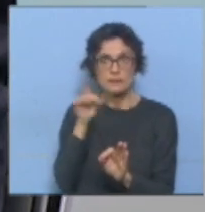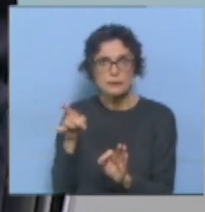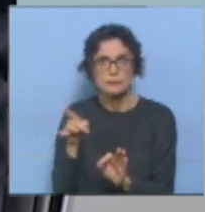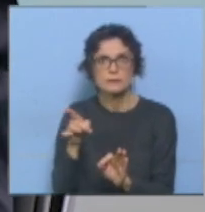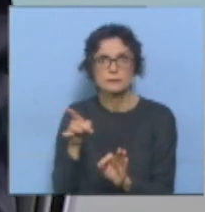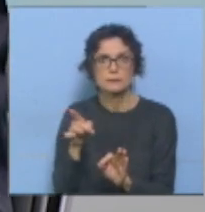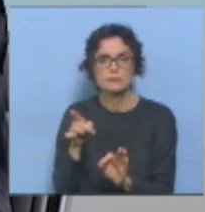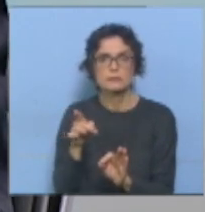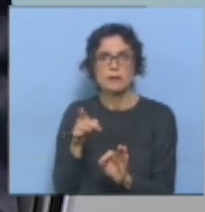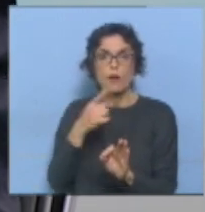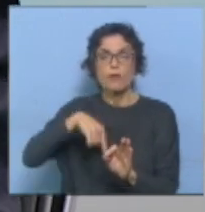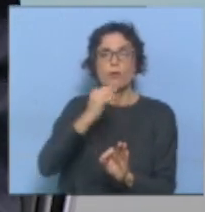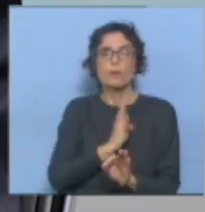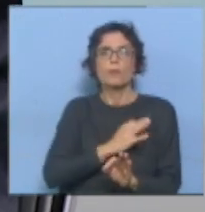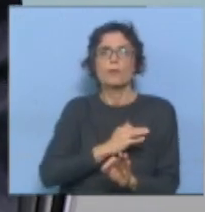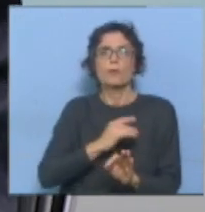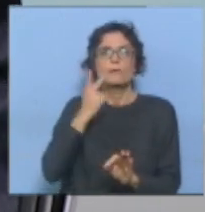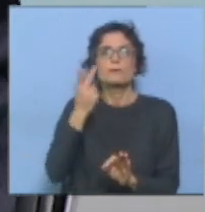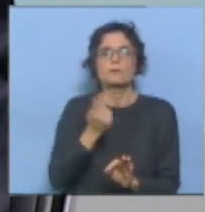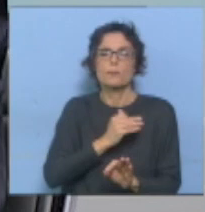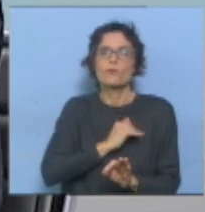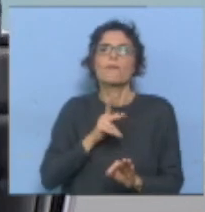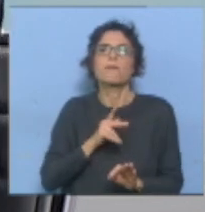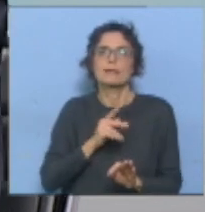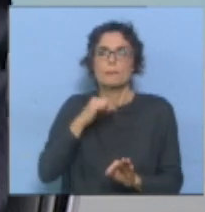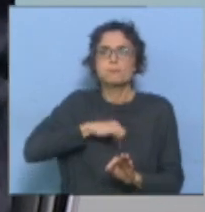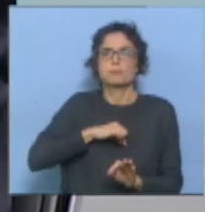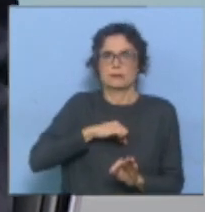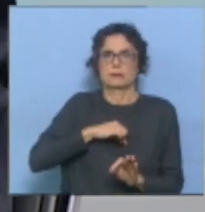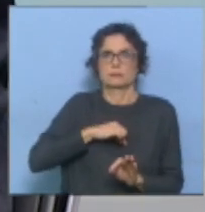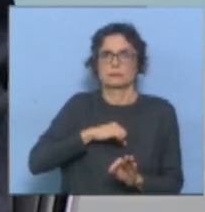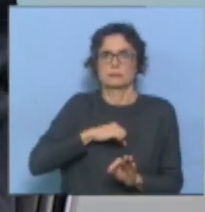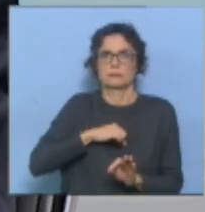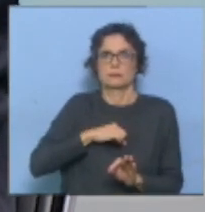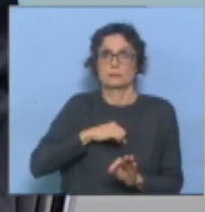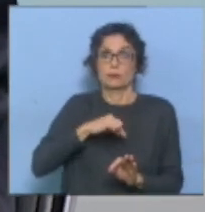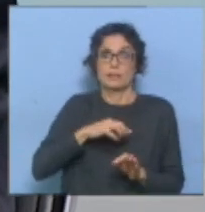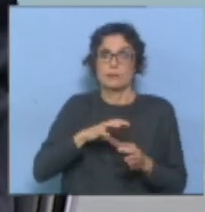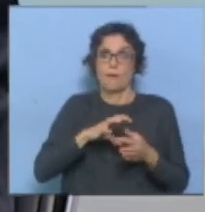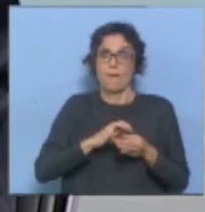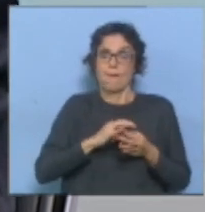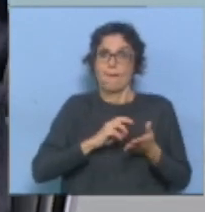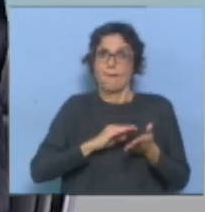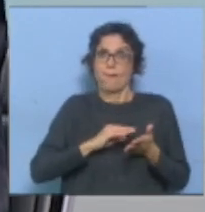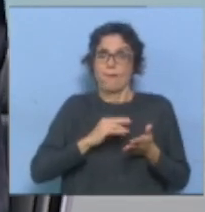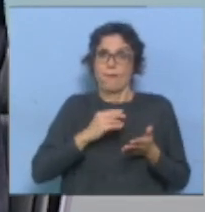fé que é uma fé encarnada e não podemos descolar da realidade